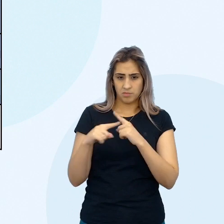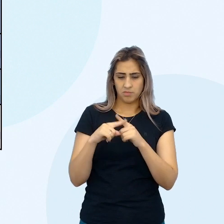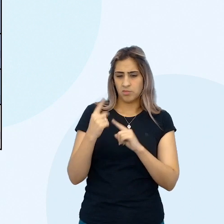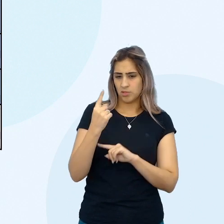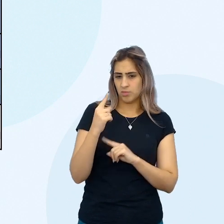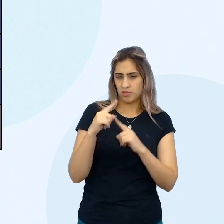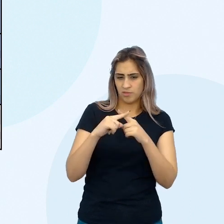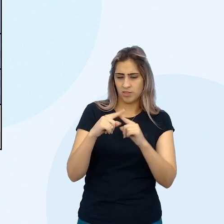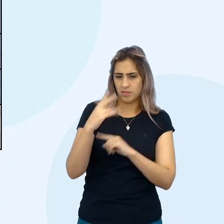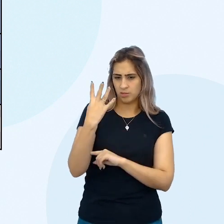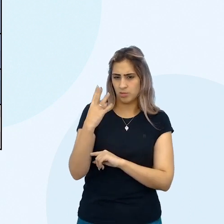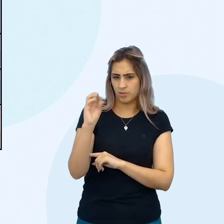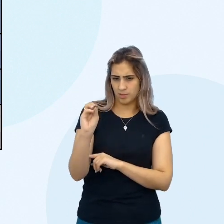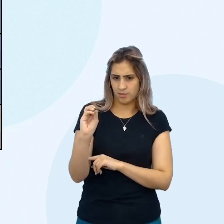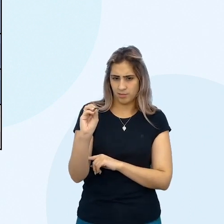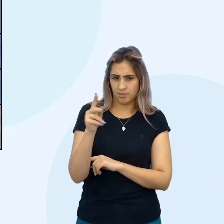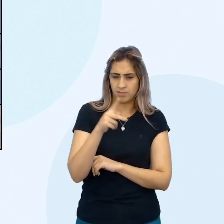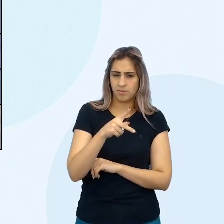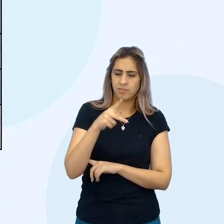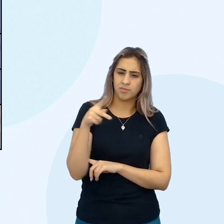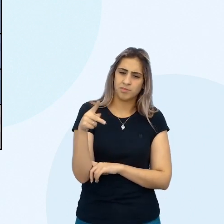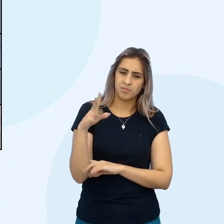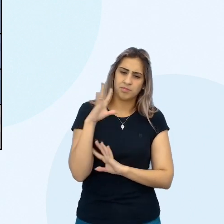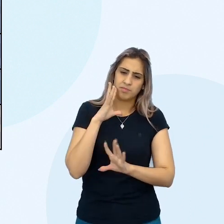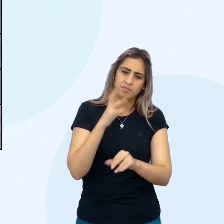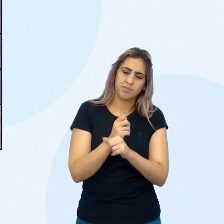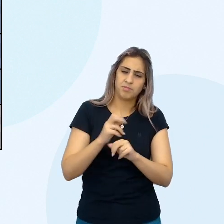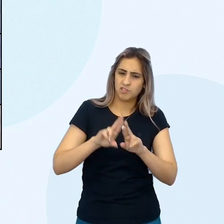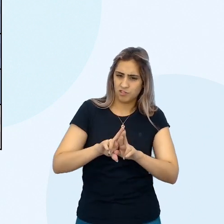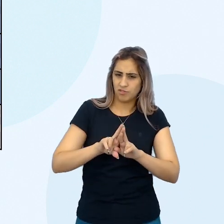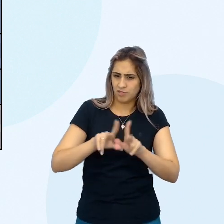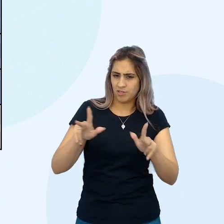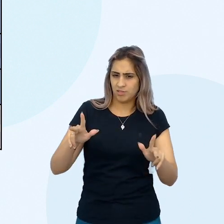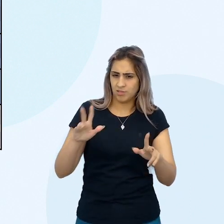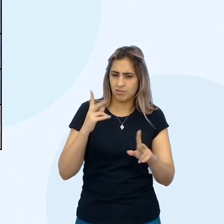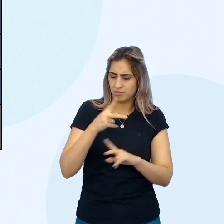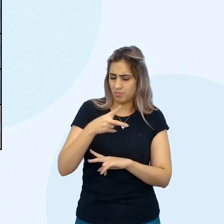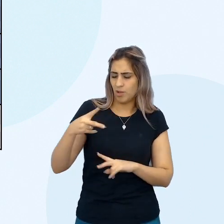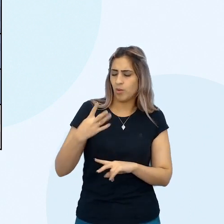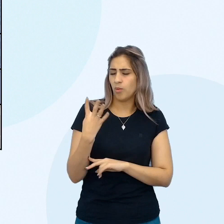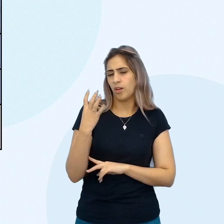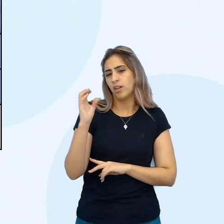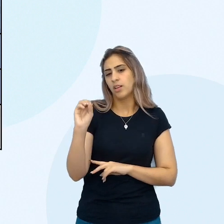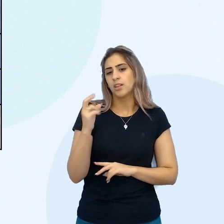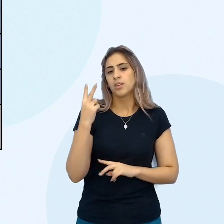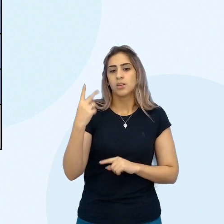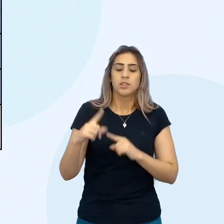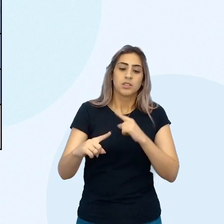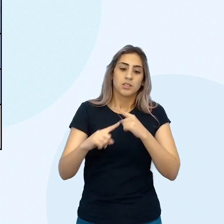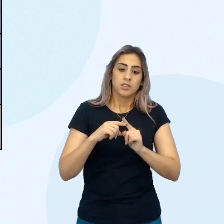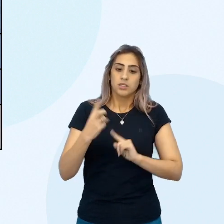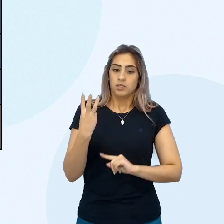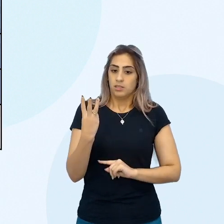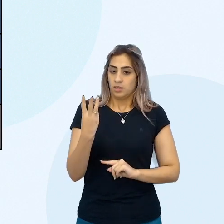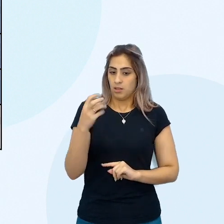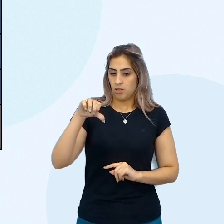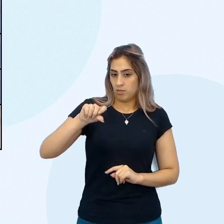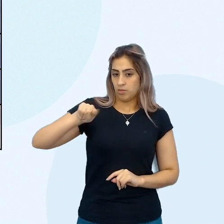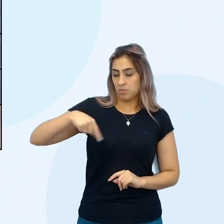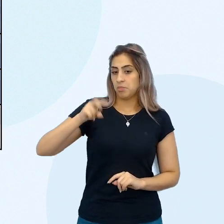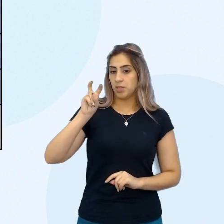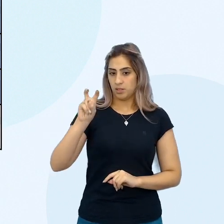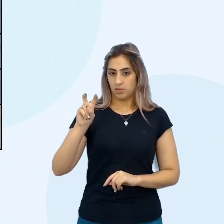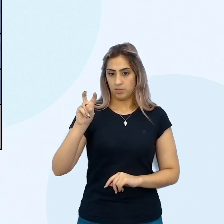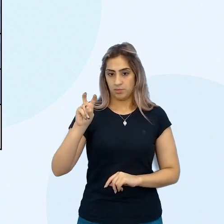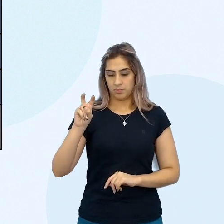fazer a conta? Não, menos 40, né? Tranquilo. Multiplicação, sinais diferentes, menos, né? Isso. Menos 40. 2 vezes 39,5. 39,5 mais